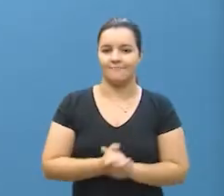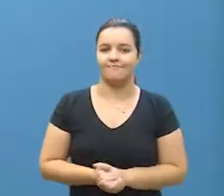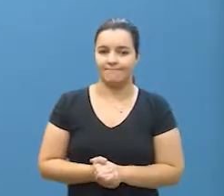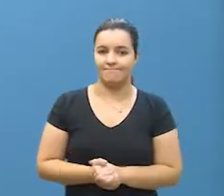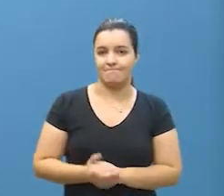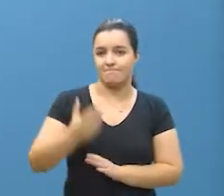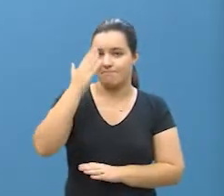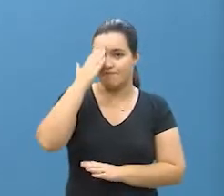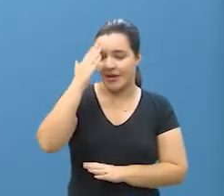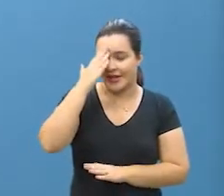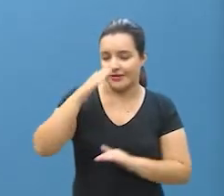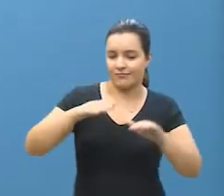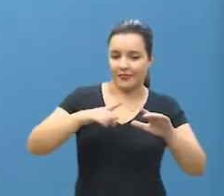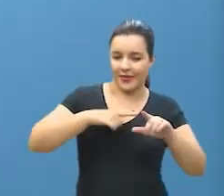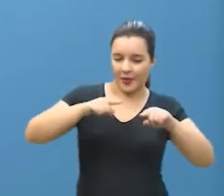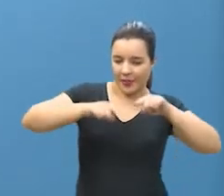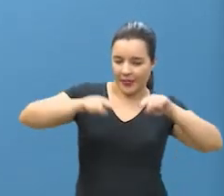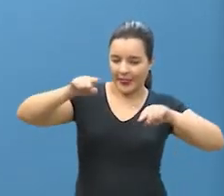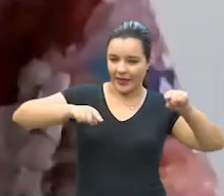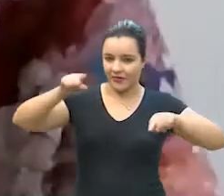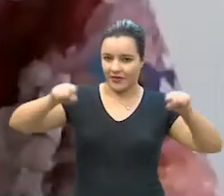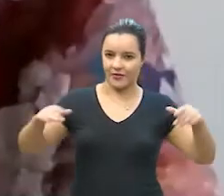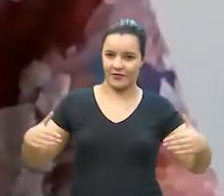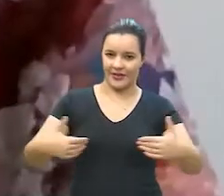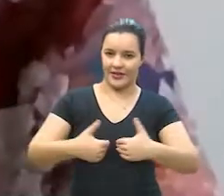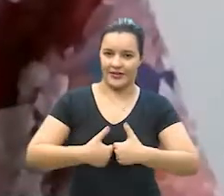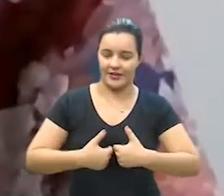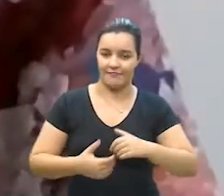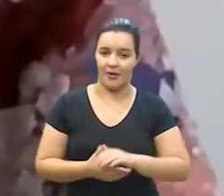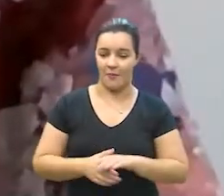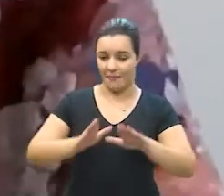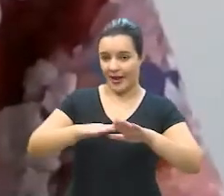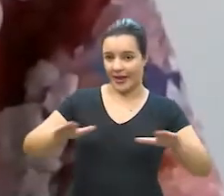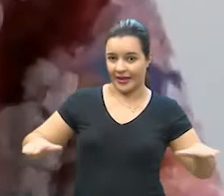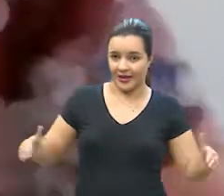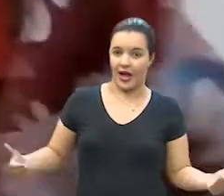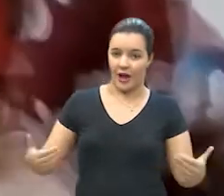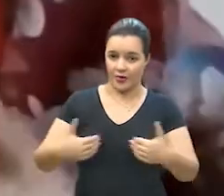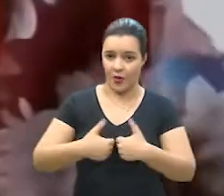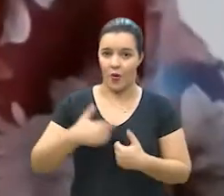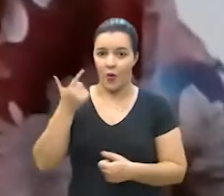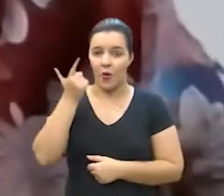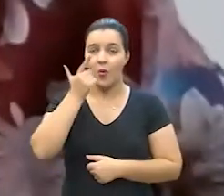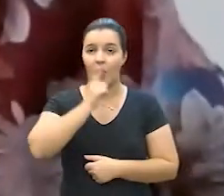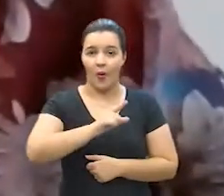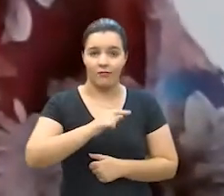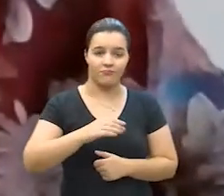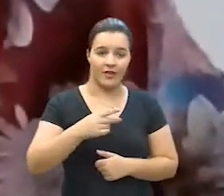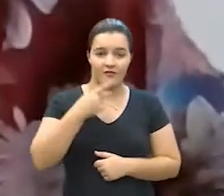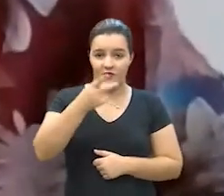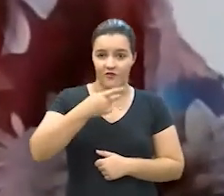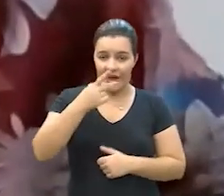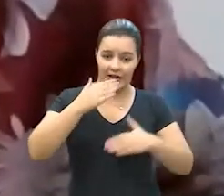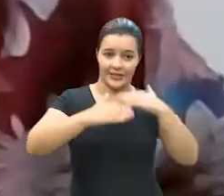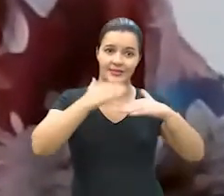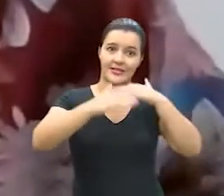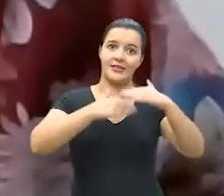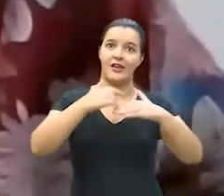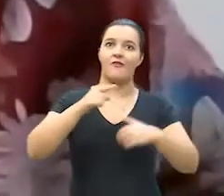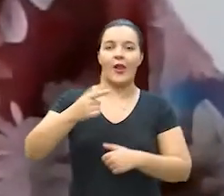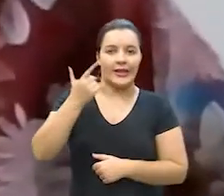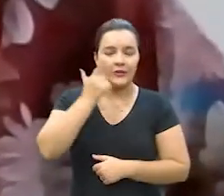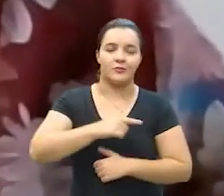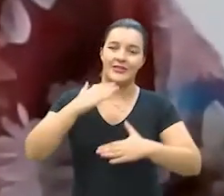do autismo. Uma criança autista que consiga desenvolver a fala, ela vai ter um prognóstico, um desenvolvimento muito